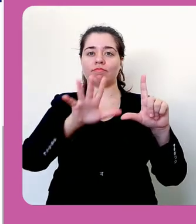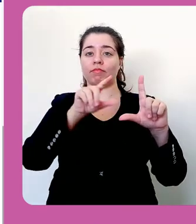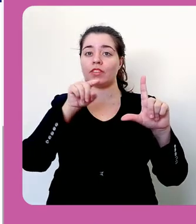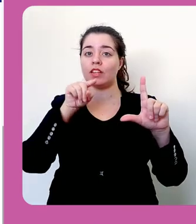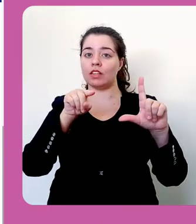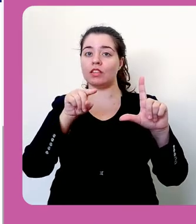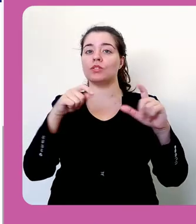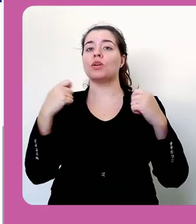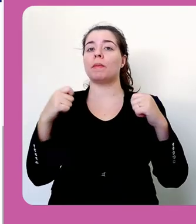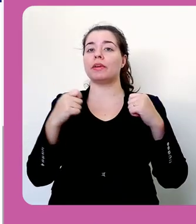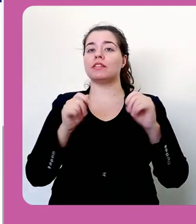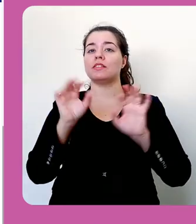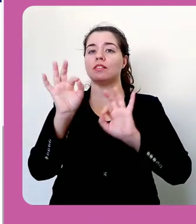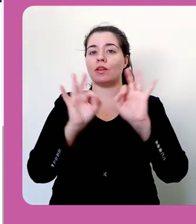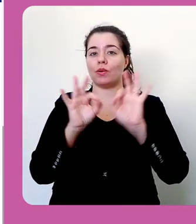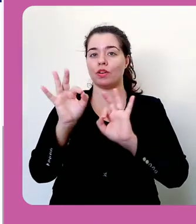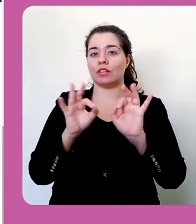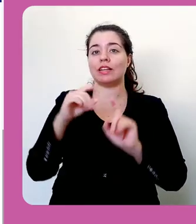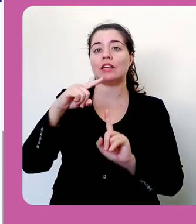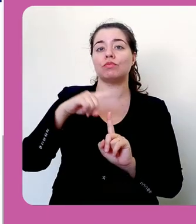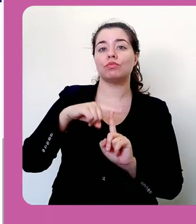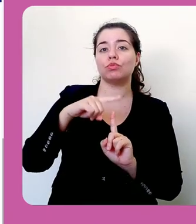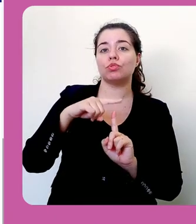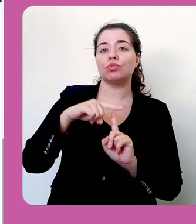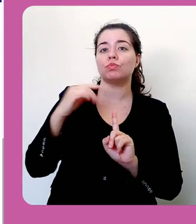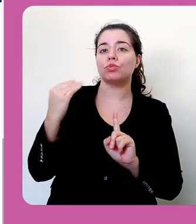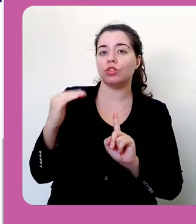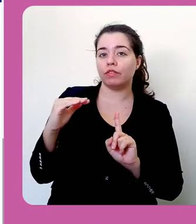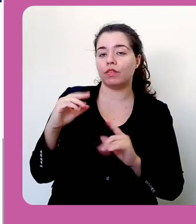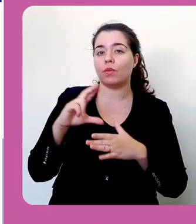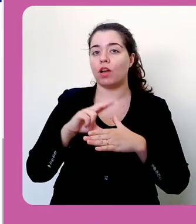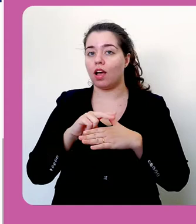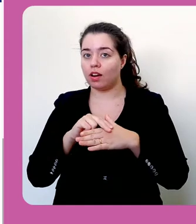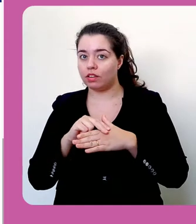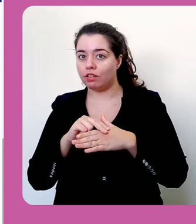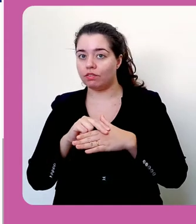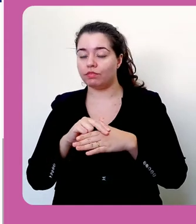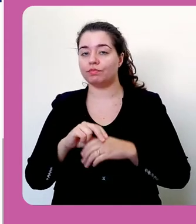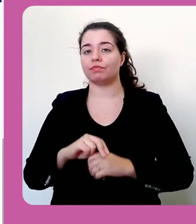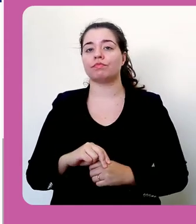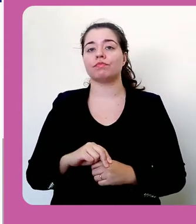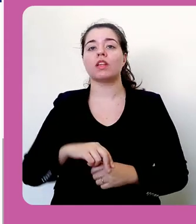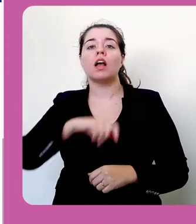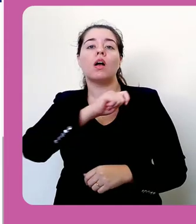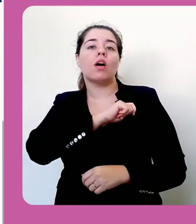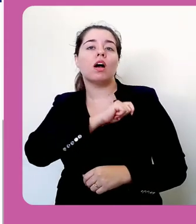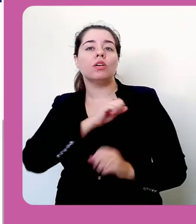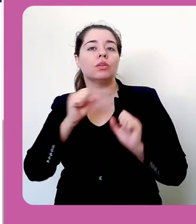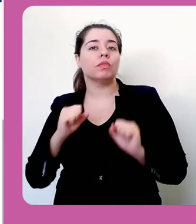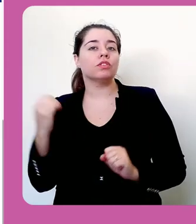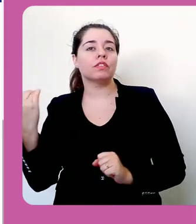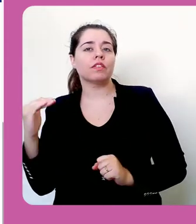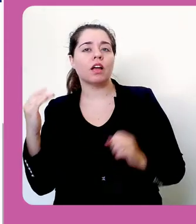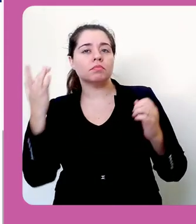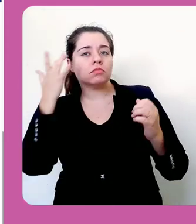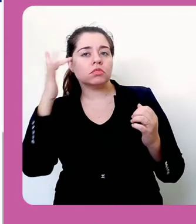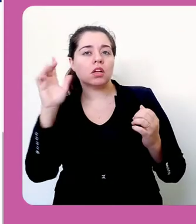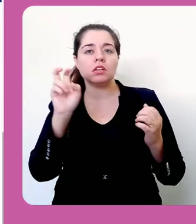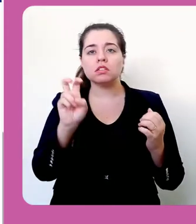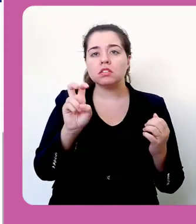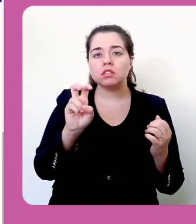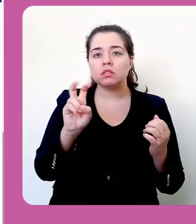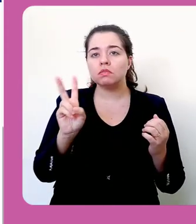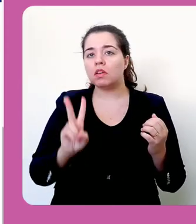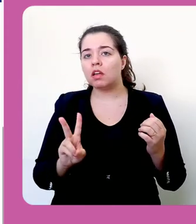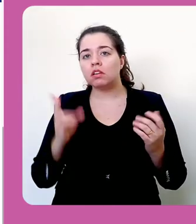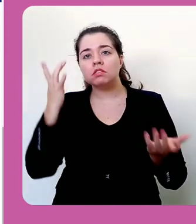sei, 5 arquivos, depende do que você... um projeto, né? Se for um projeto, ele pode enviar 5 arquivos, 6, quantos você